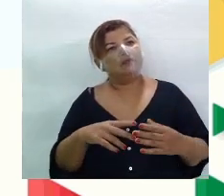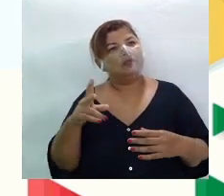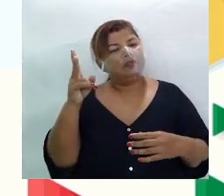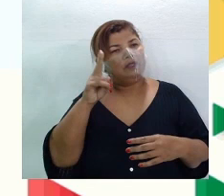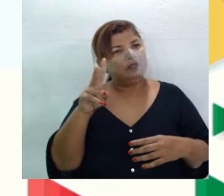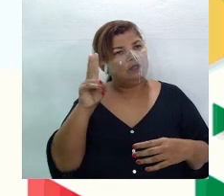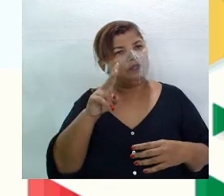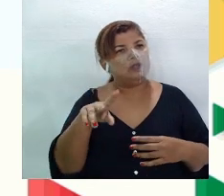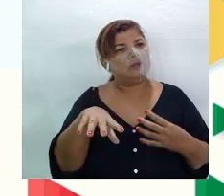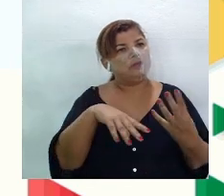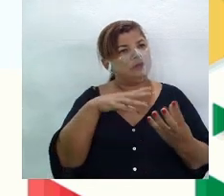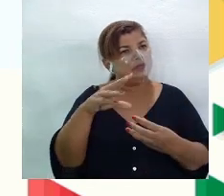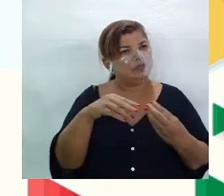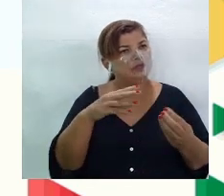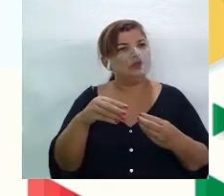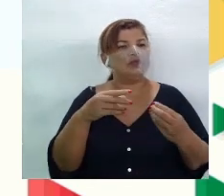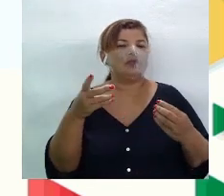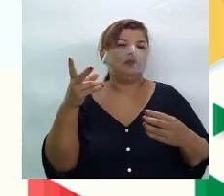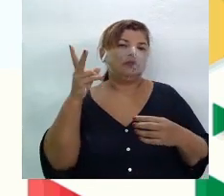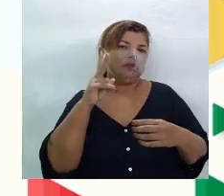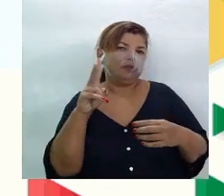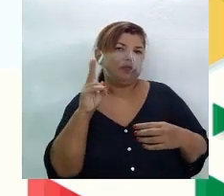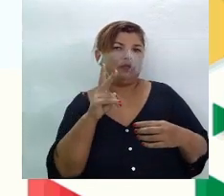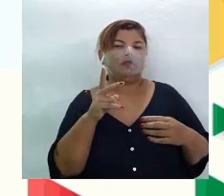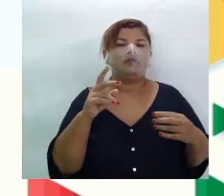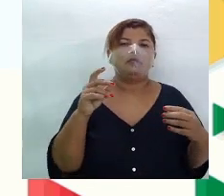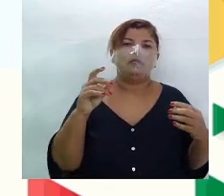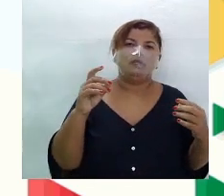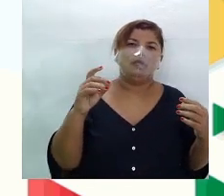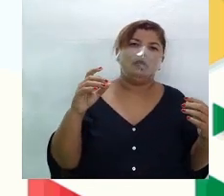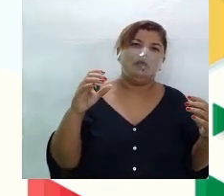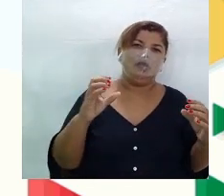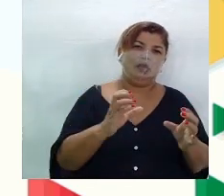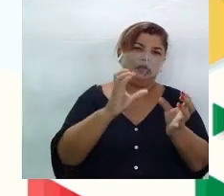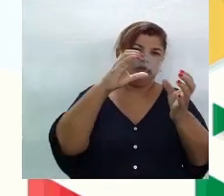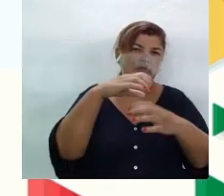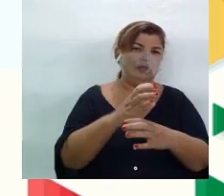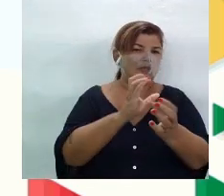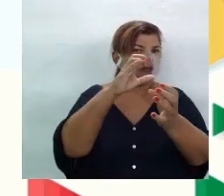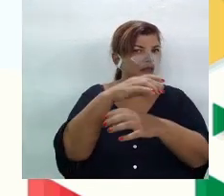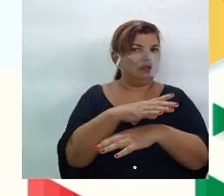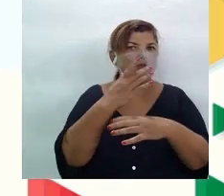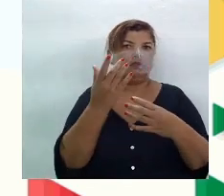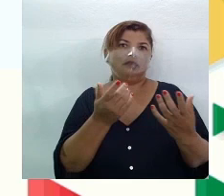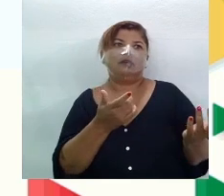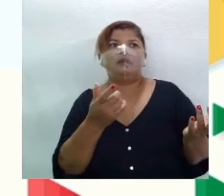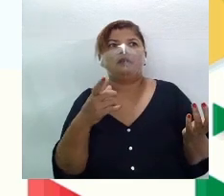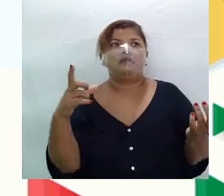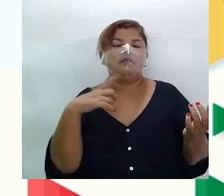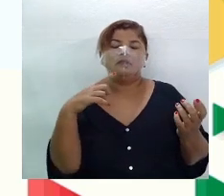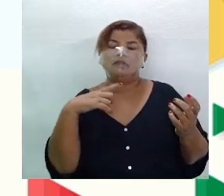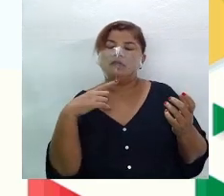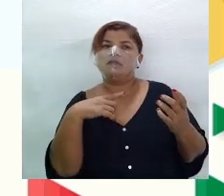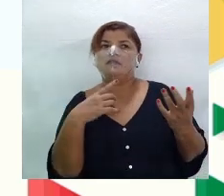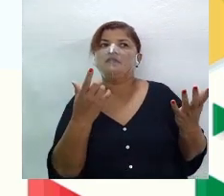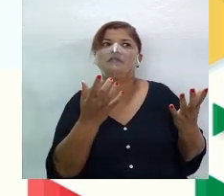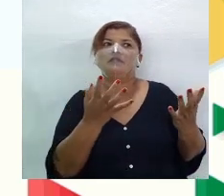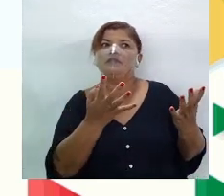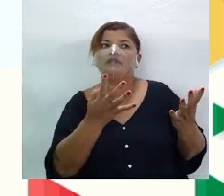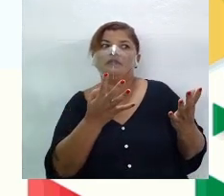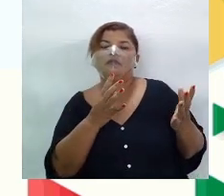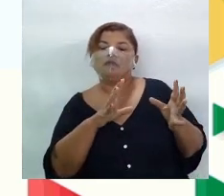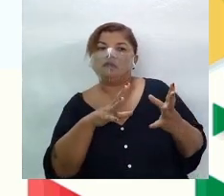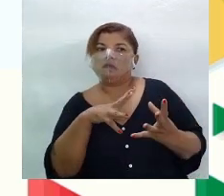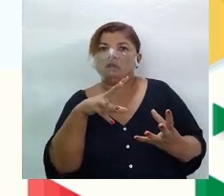que misturam crenças com lendas, acontecimentos estranhos que ganharam ares de sobrenatural, coisas inexplicáveis que só encontravam